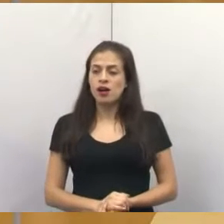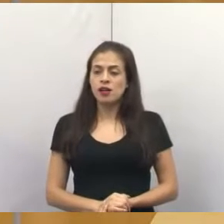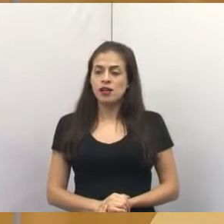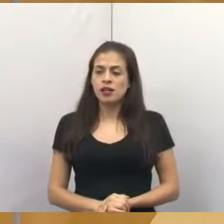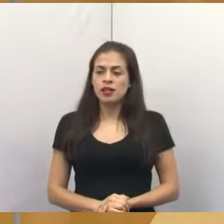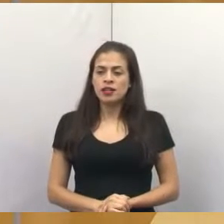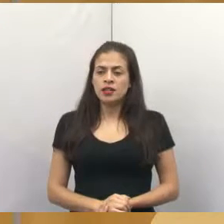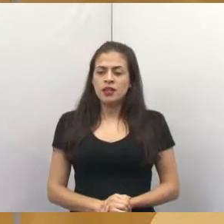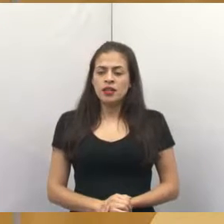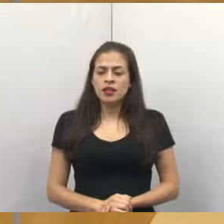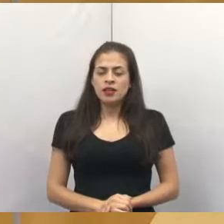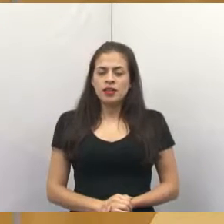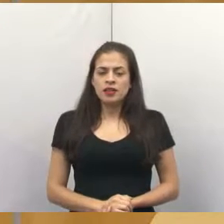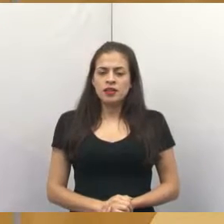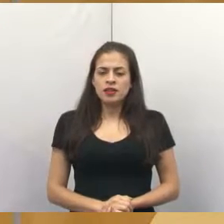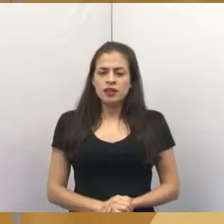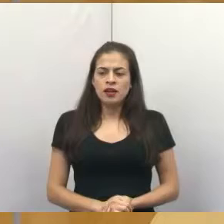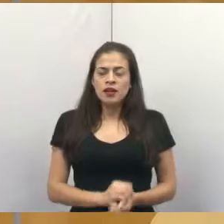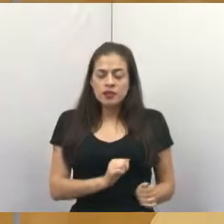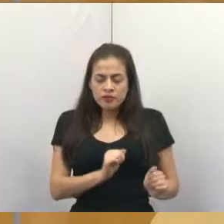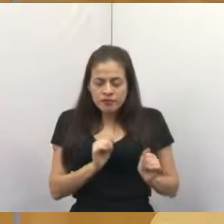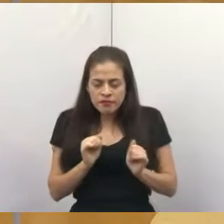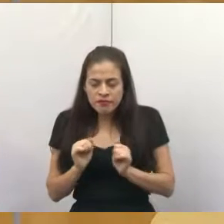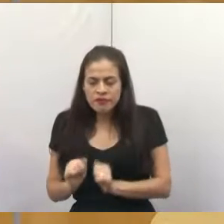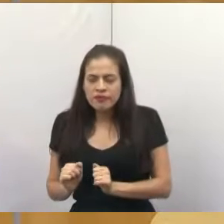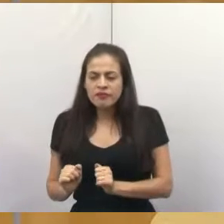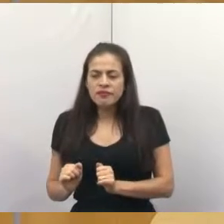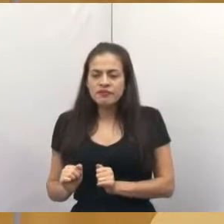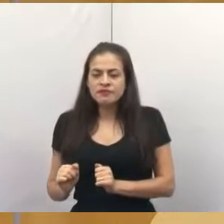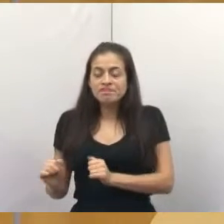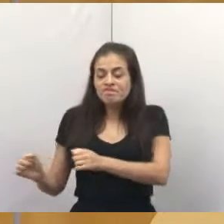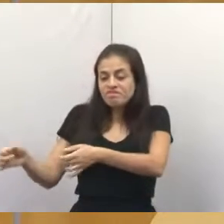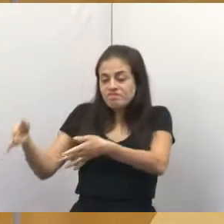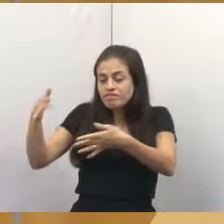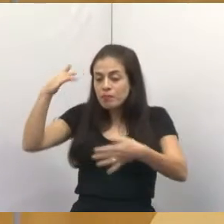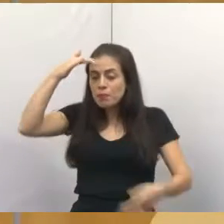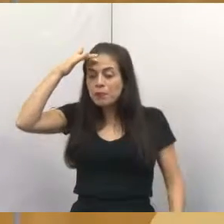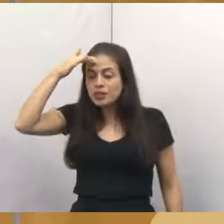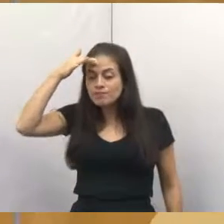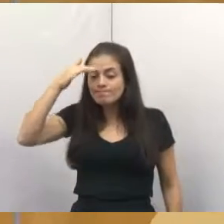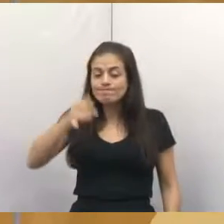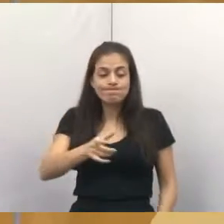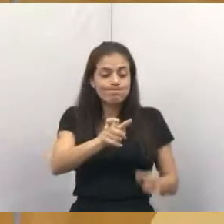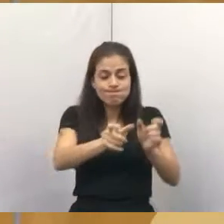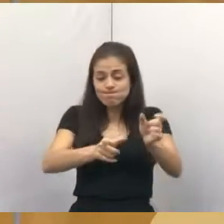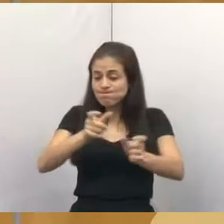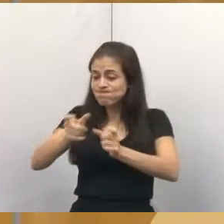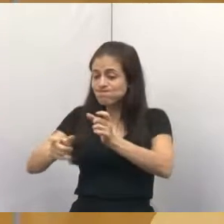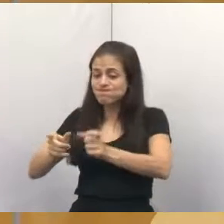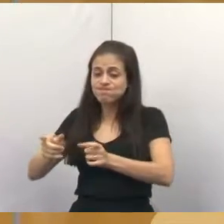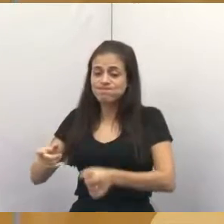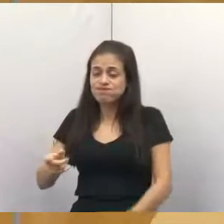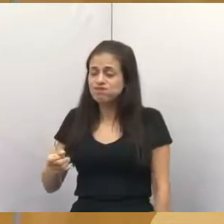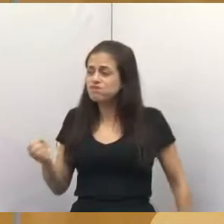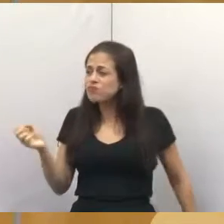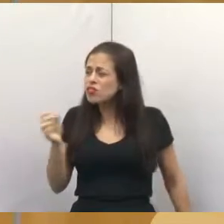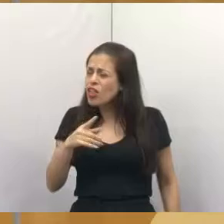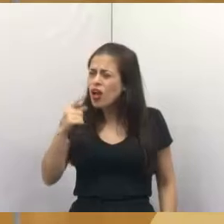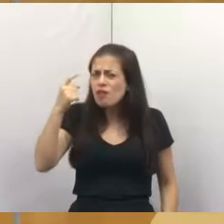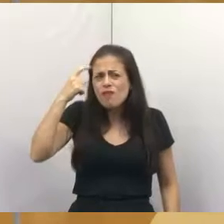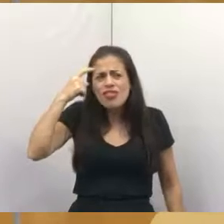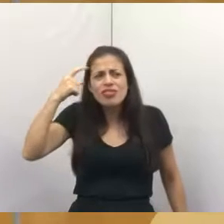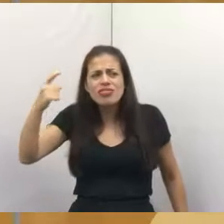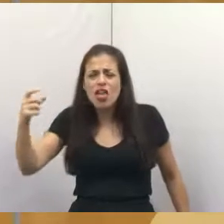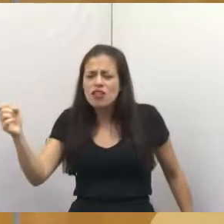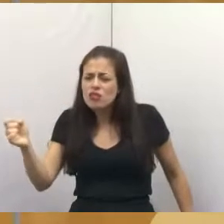Isso pode trazer à mente de qualquer um aqui um fato novo, uma